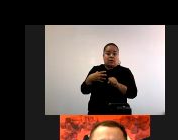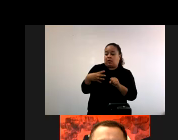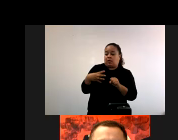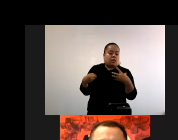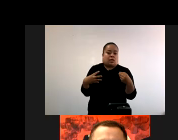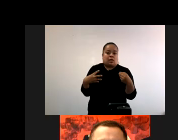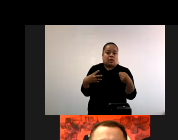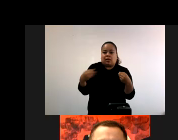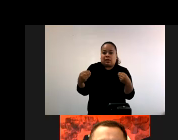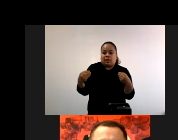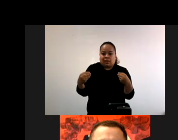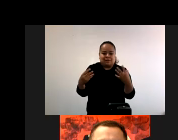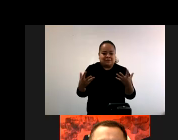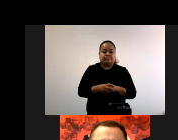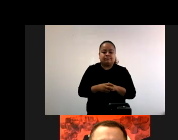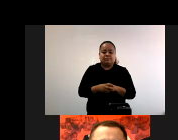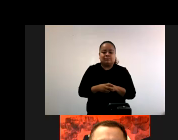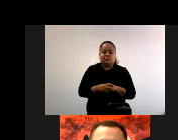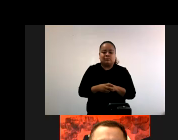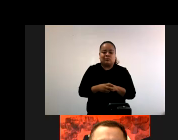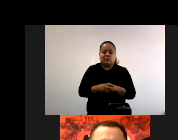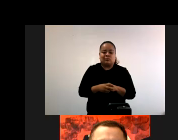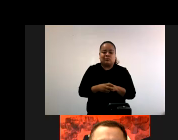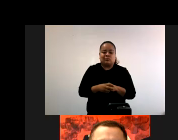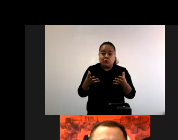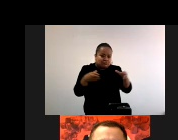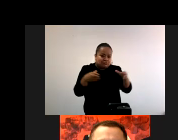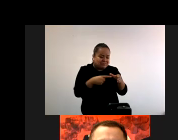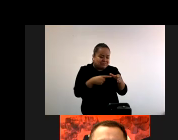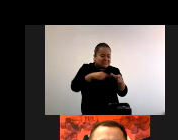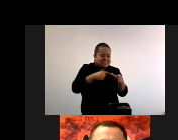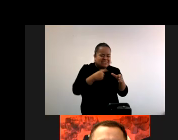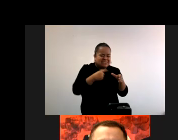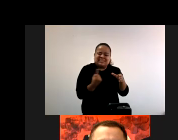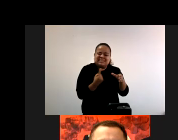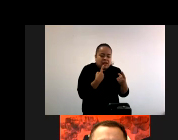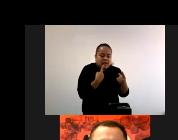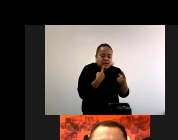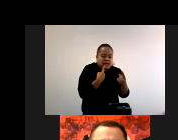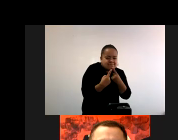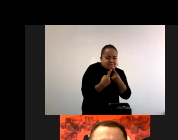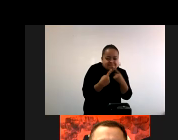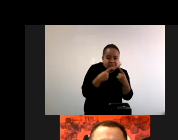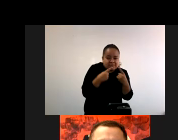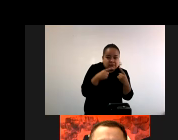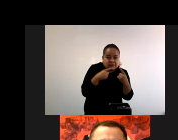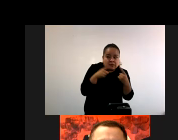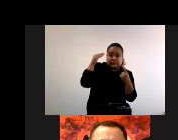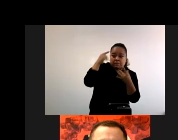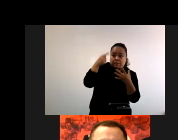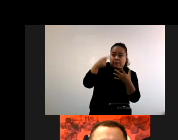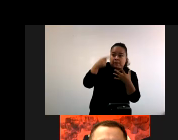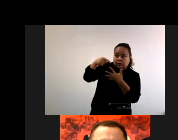contato. Trabalhar com as comunidades significa que os responsáveis tenham a informação correta